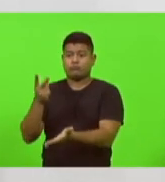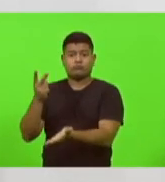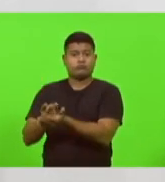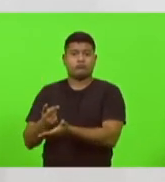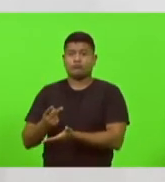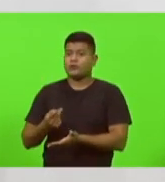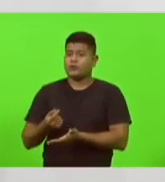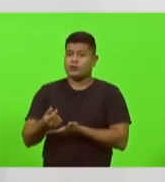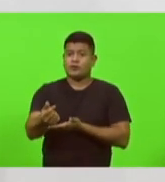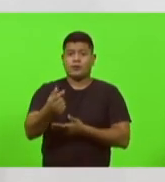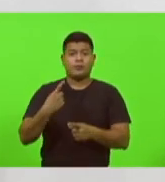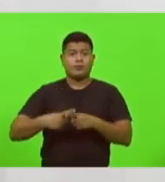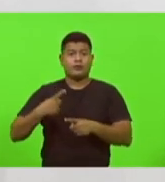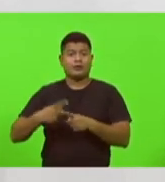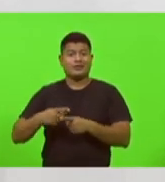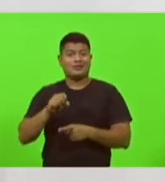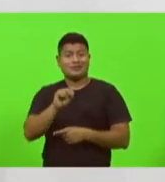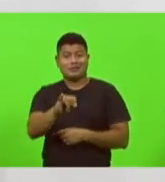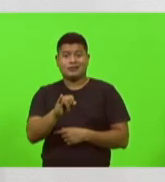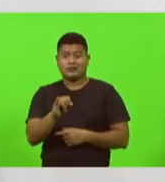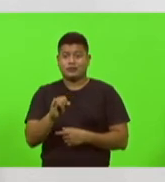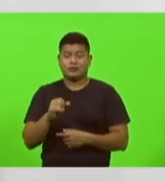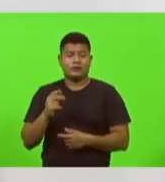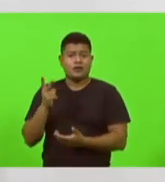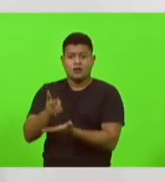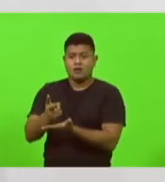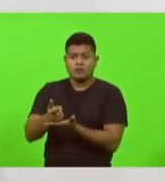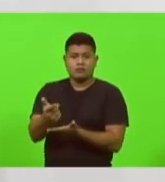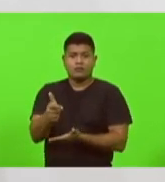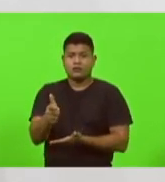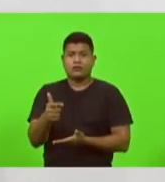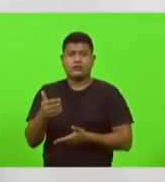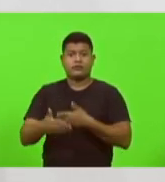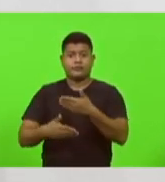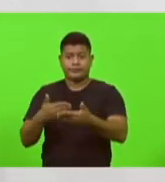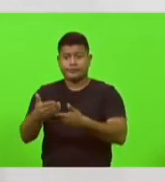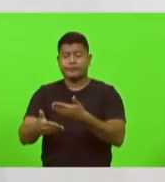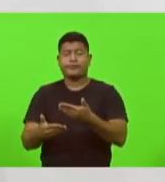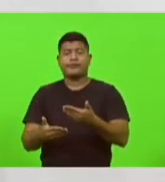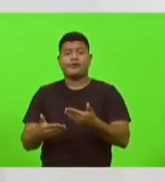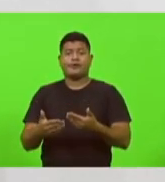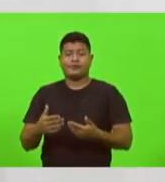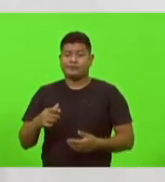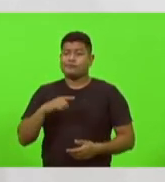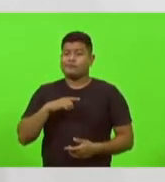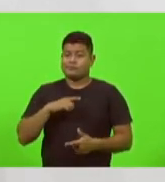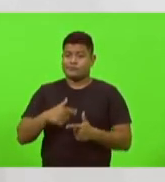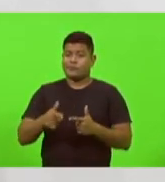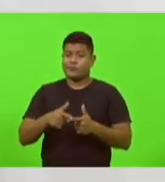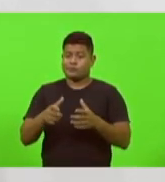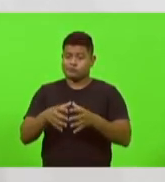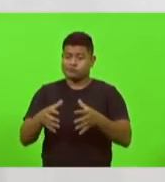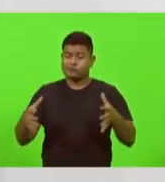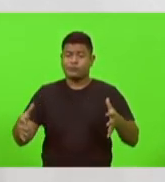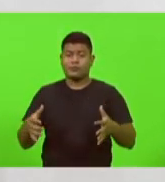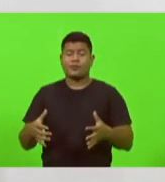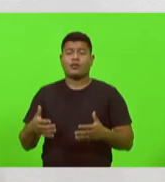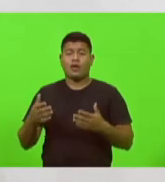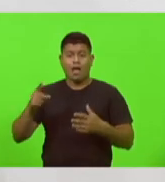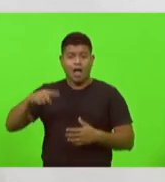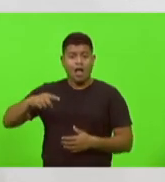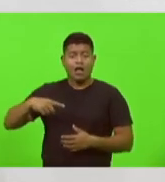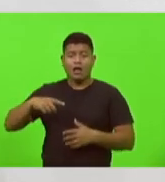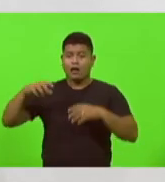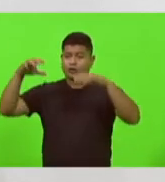cada ano nós vamos entrar nessa situação crítica, que a estiagem é uma realidade. E quero